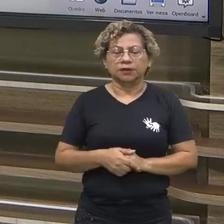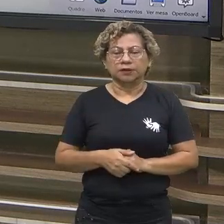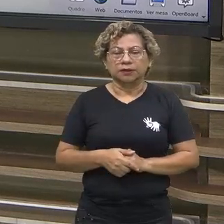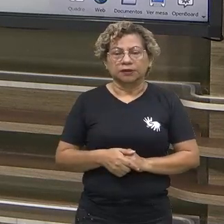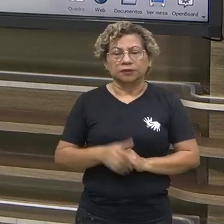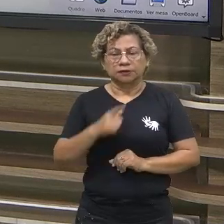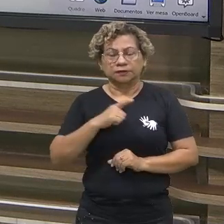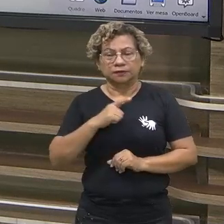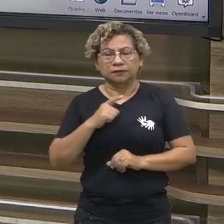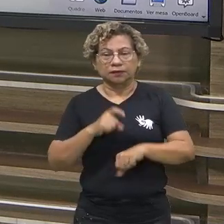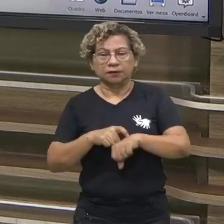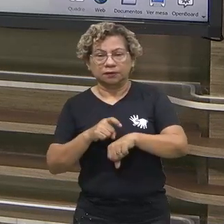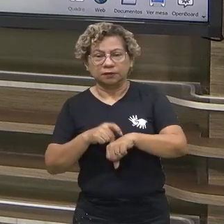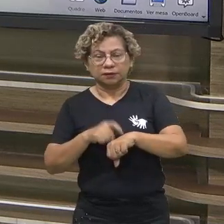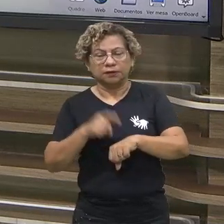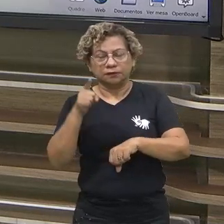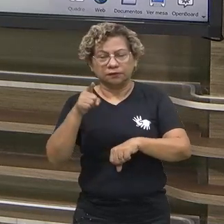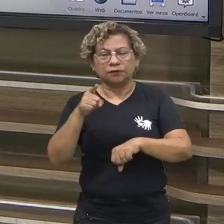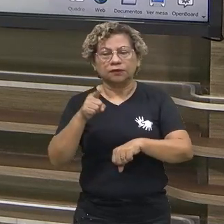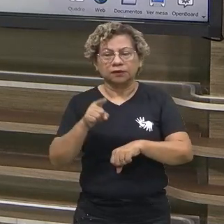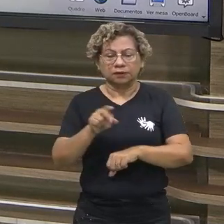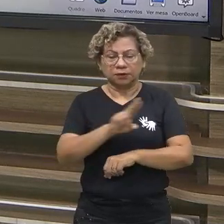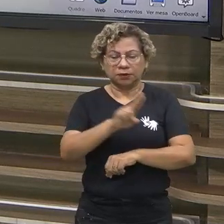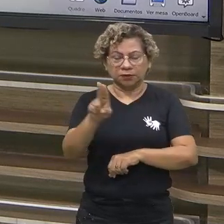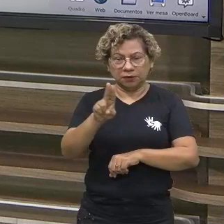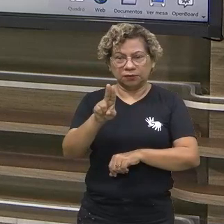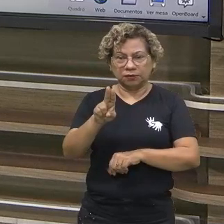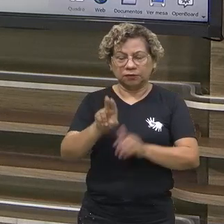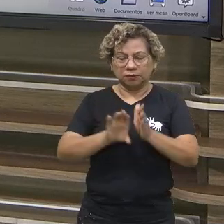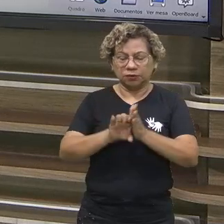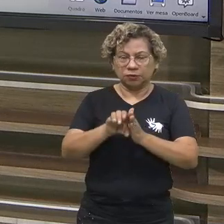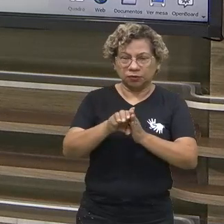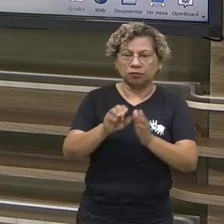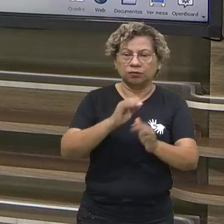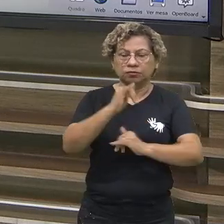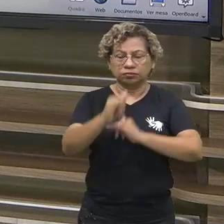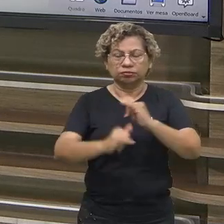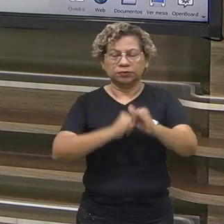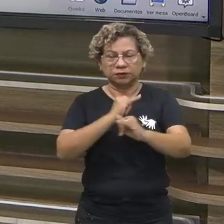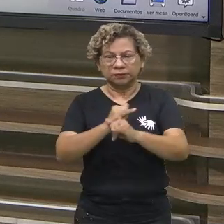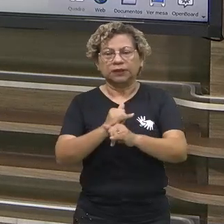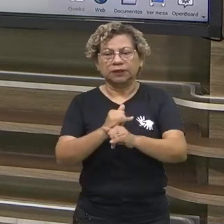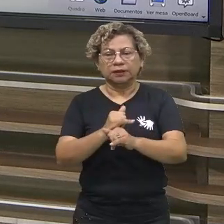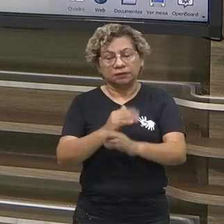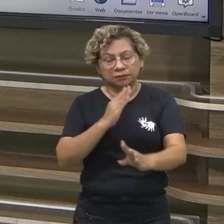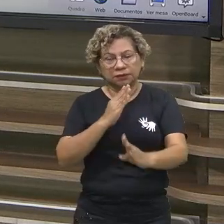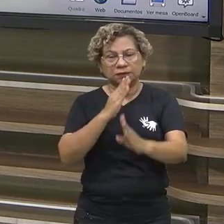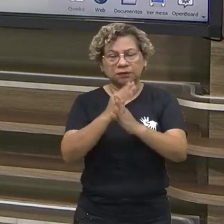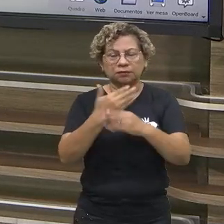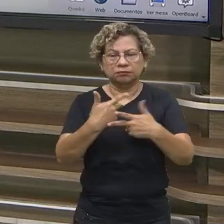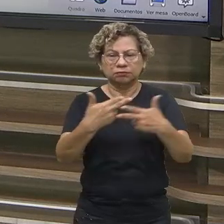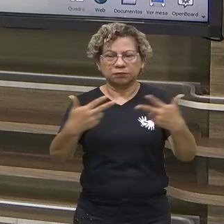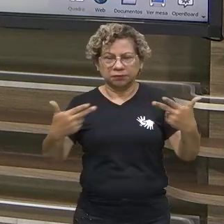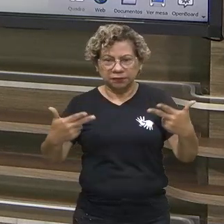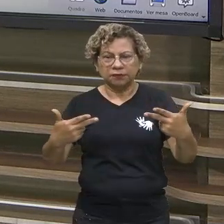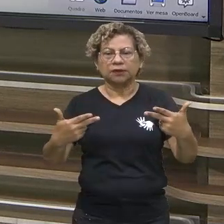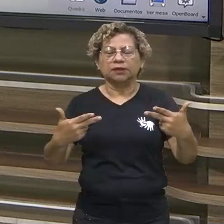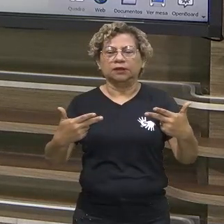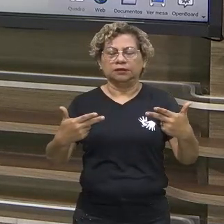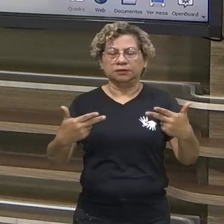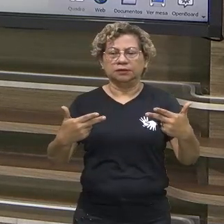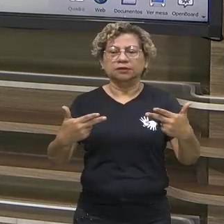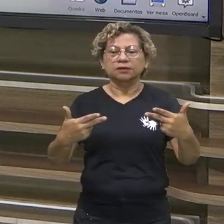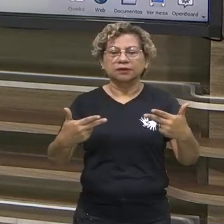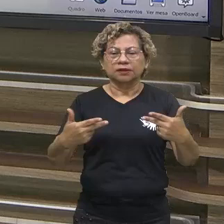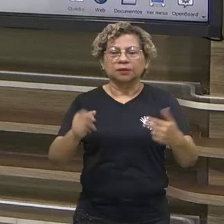coloca cubismo, obras cubistas no Google, e vocês vão ver muitas dessas obras, e vocês façam esse exercício